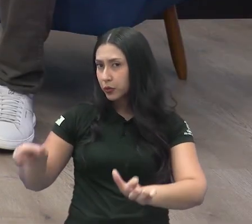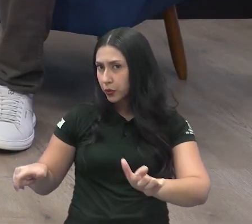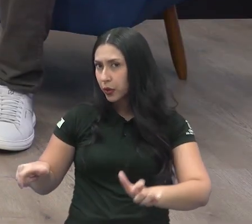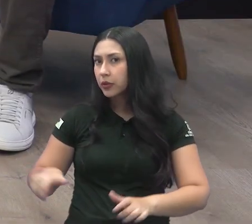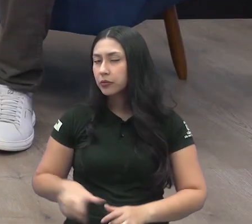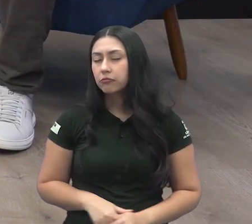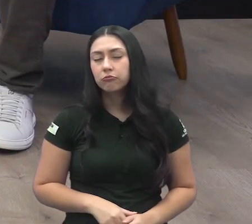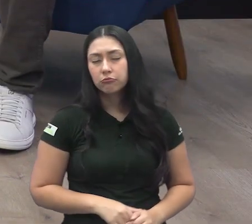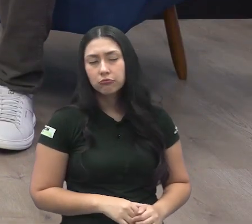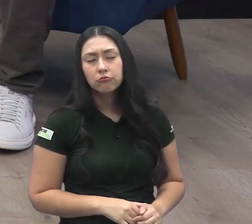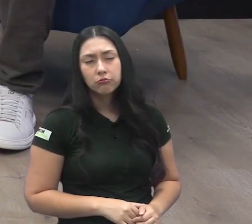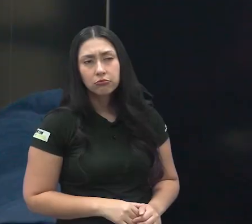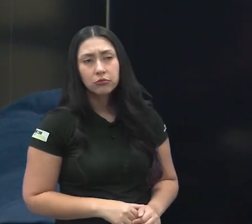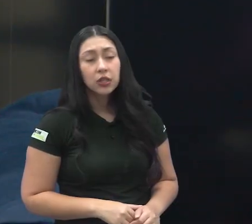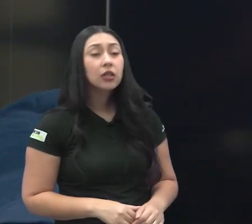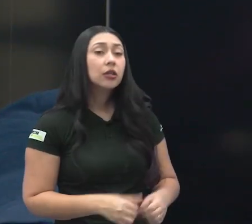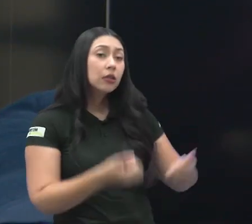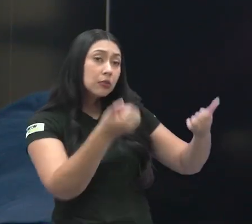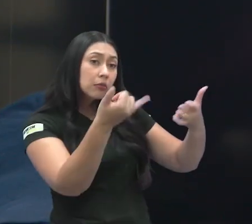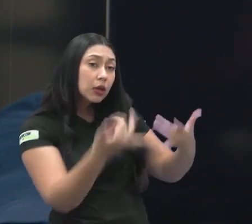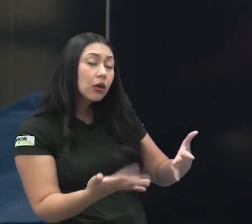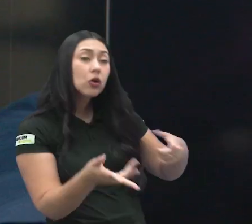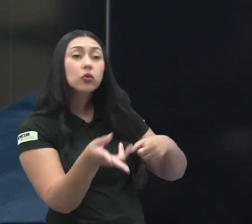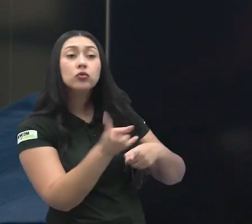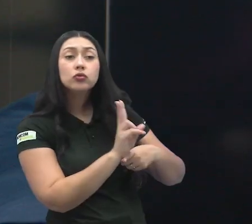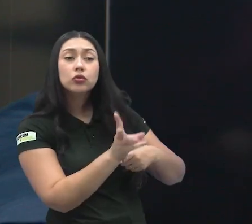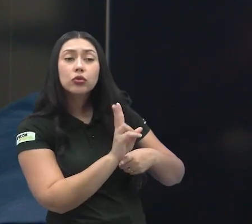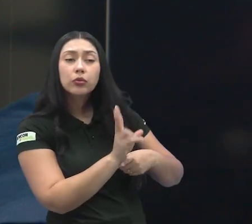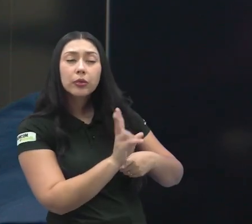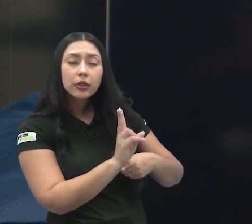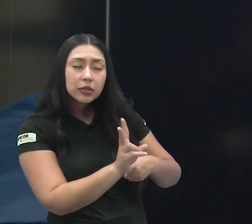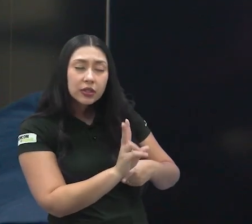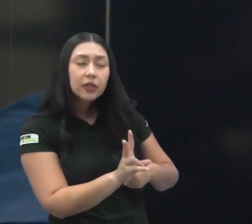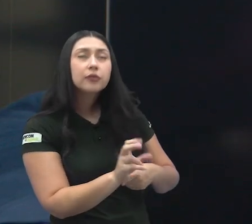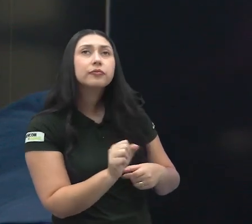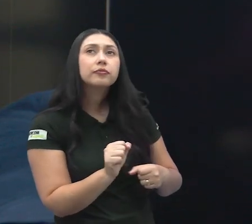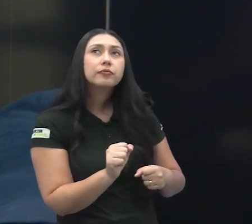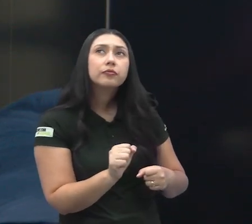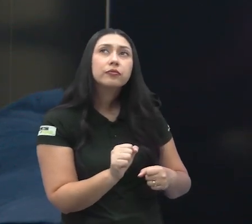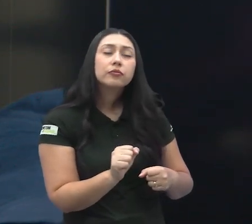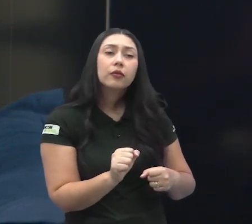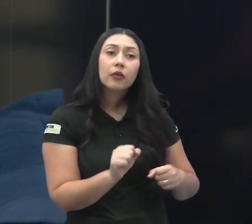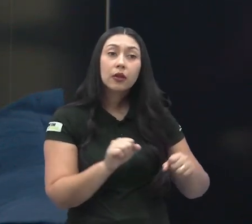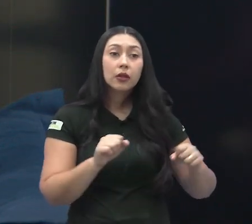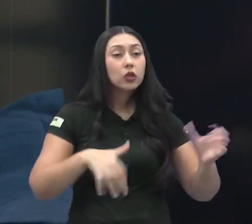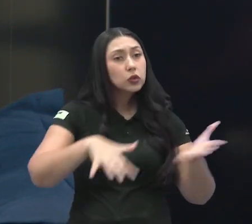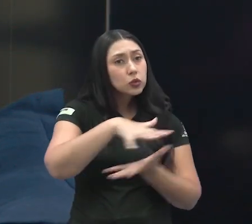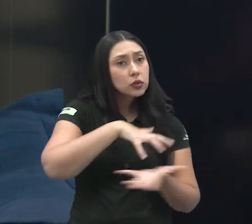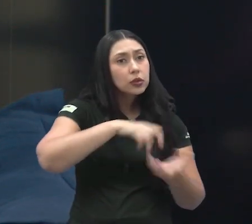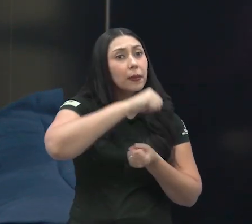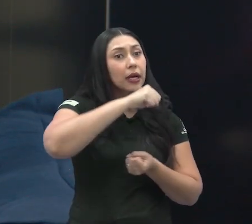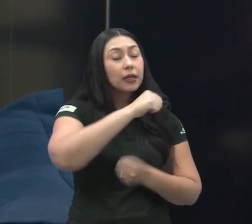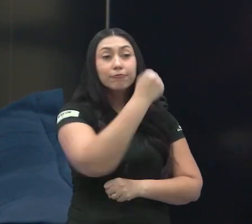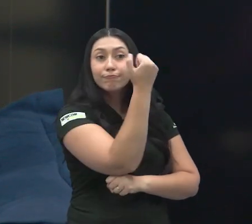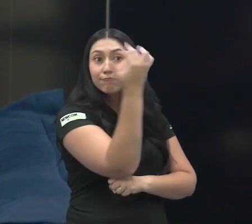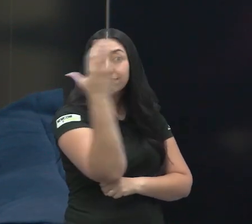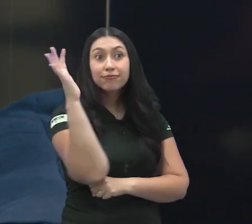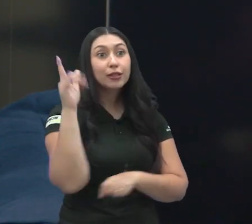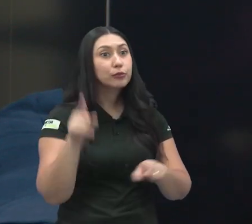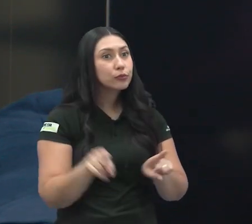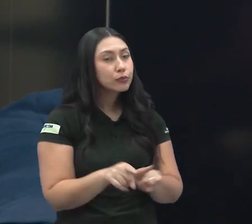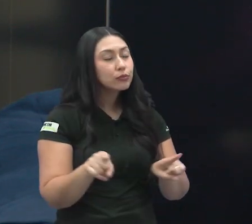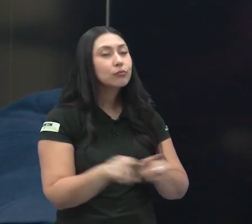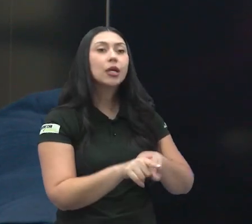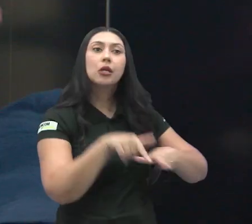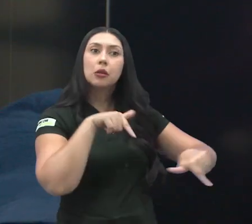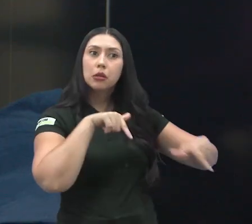cidade. Sem dúvidas. Falando sobre fiscalização, mudando um pouco o assunto, sustentabilidade, pauta ambiental também, o senhor teve